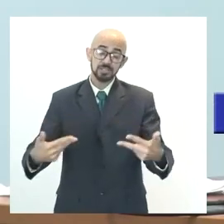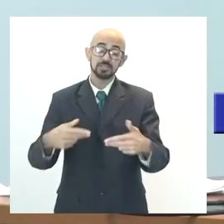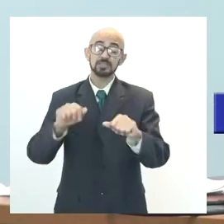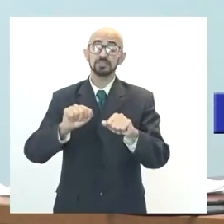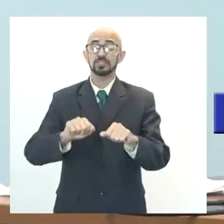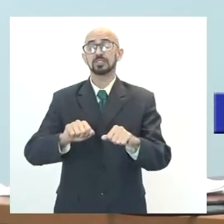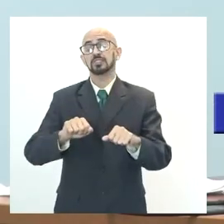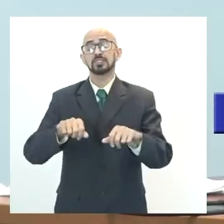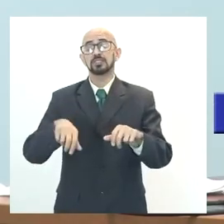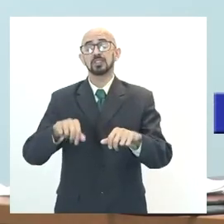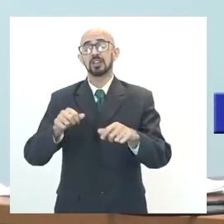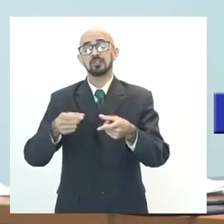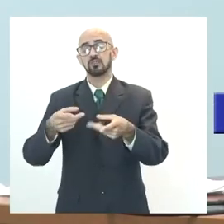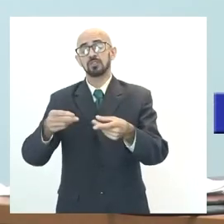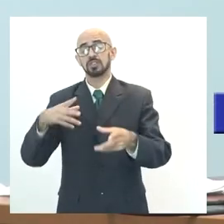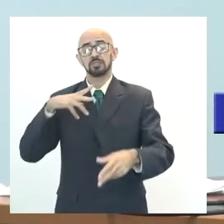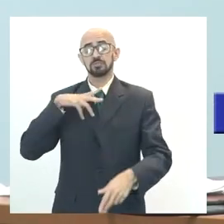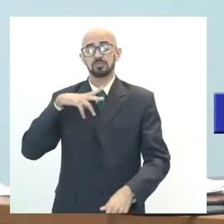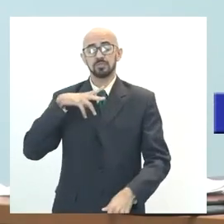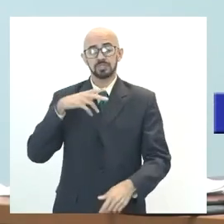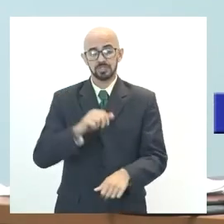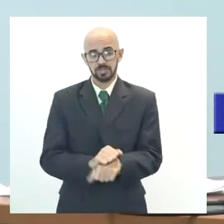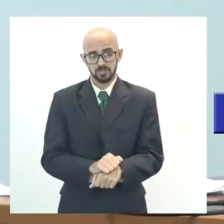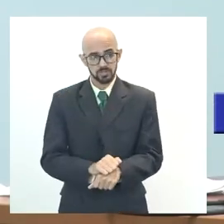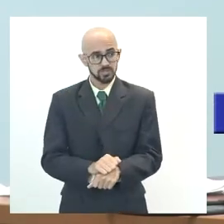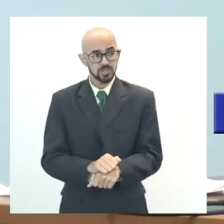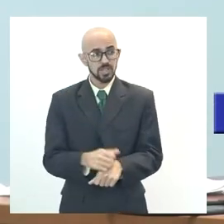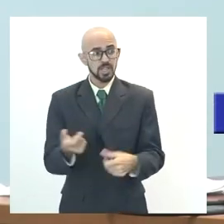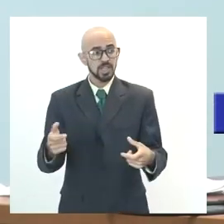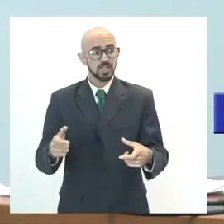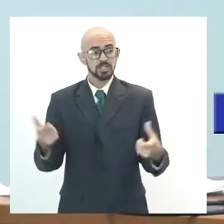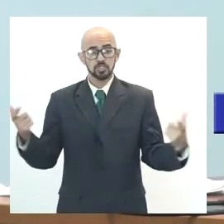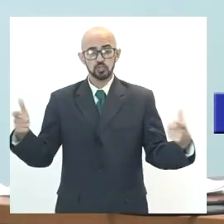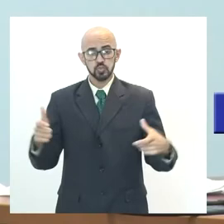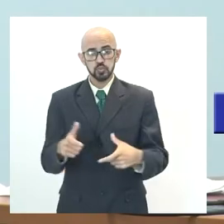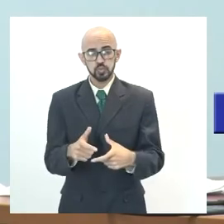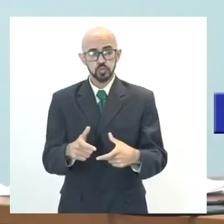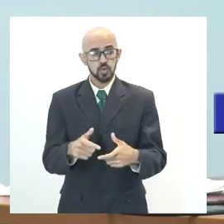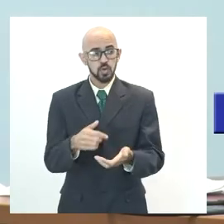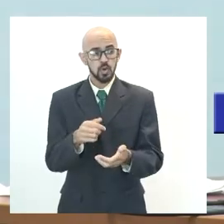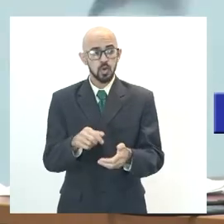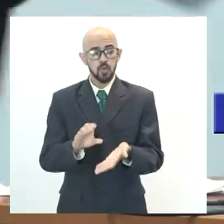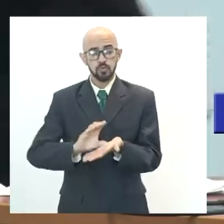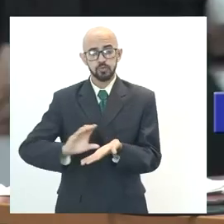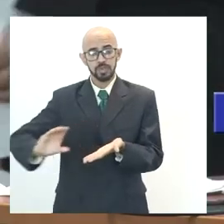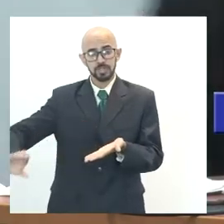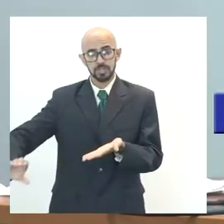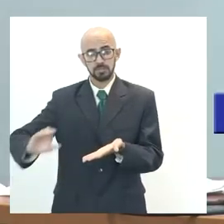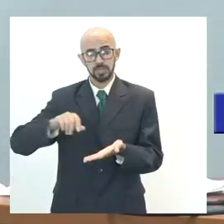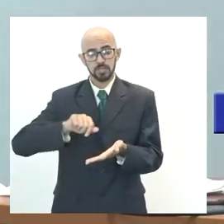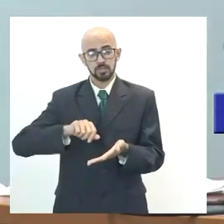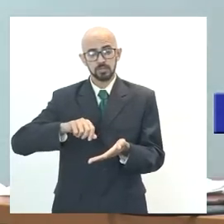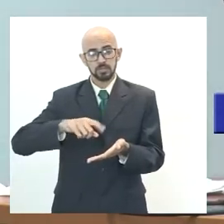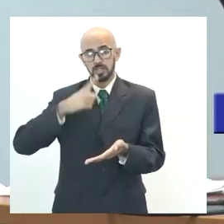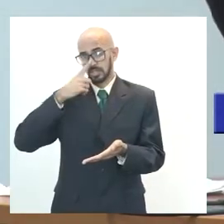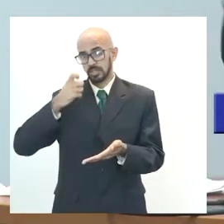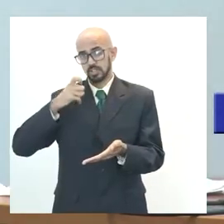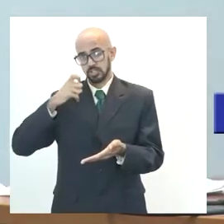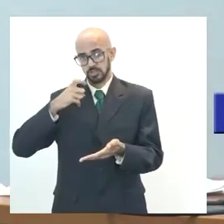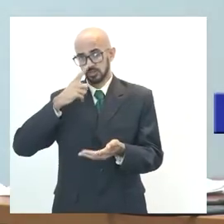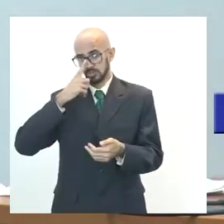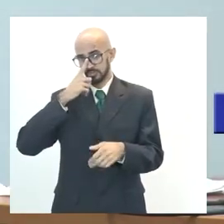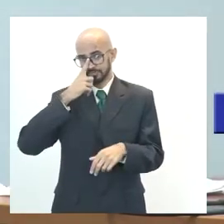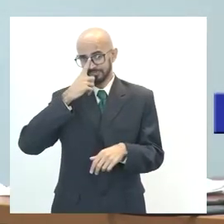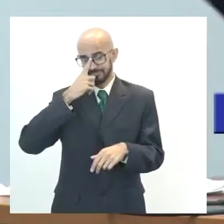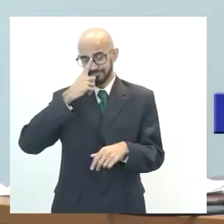eles o flambo lá um financiamento e aí sucateiam e aí dizer o